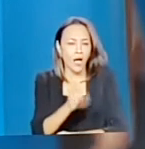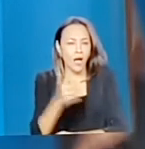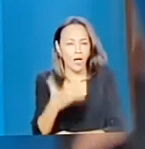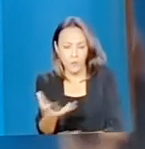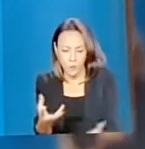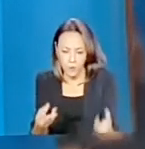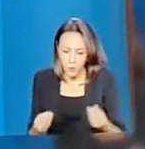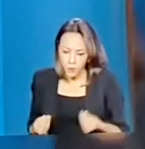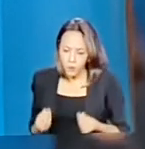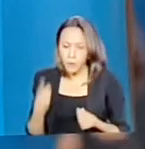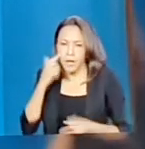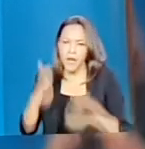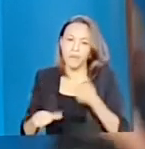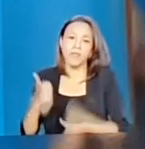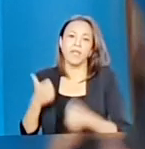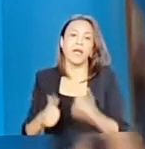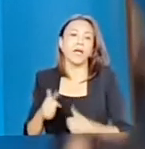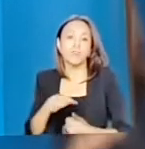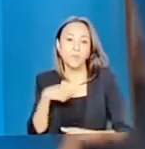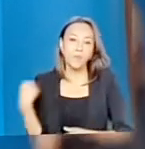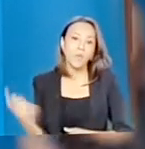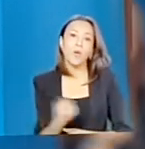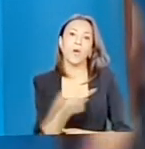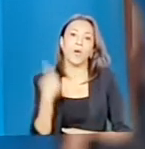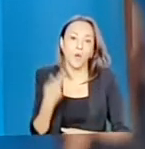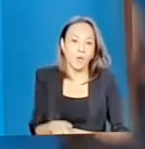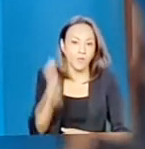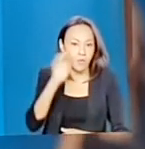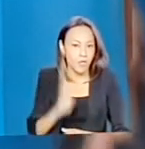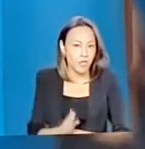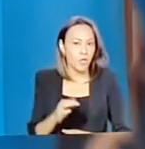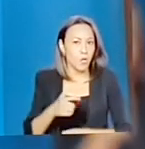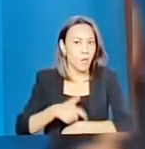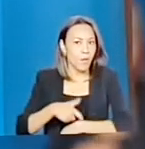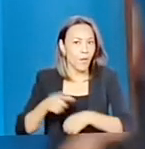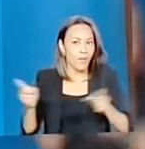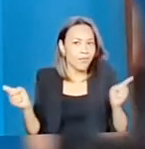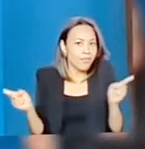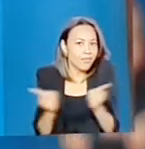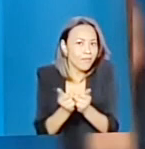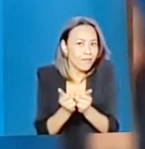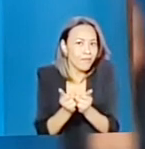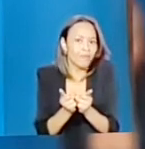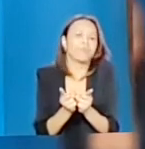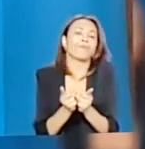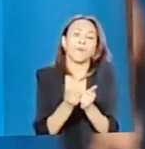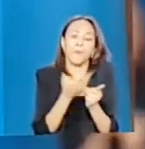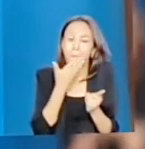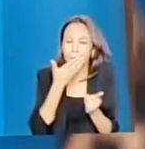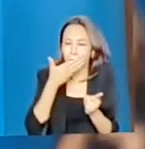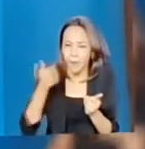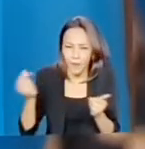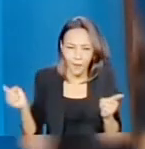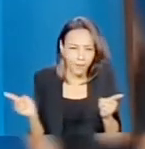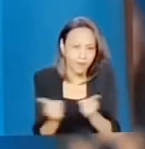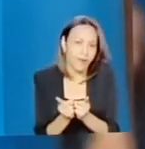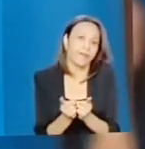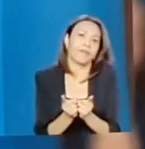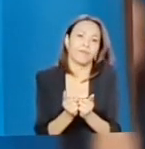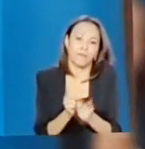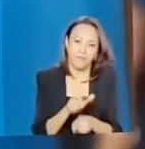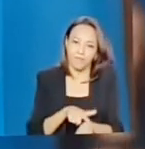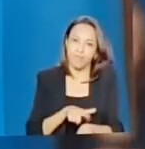nós, brasileiros, em um tempo, o menor e o melhor tempo,